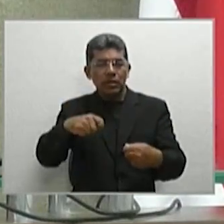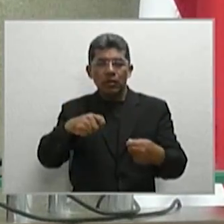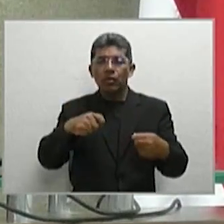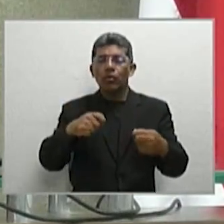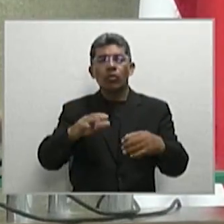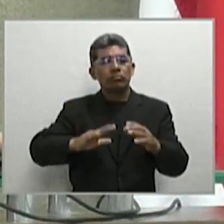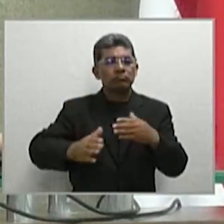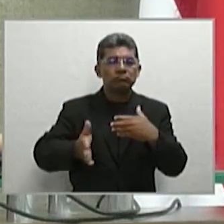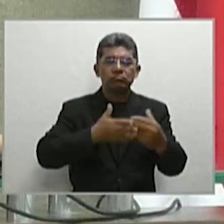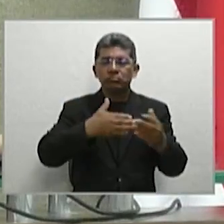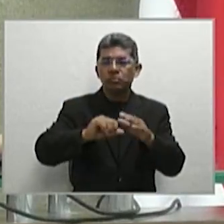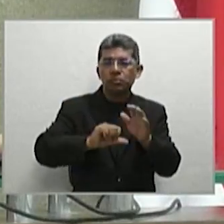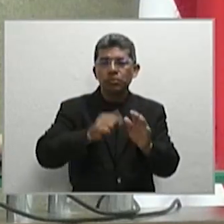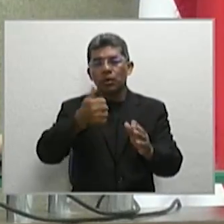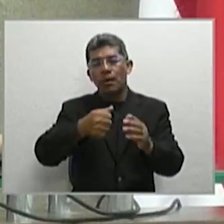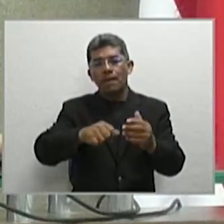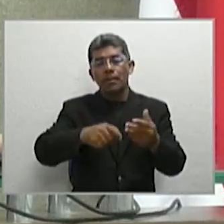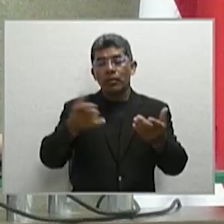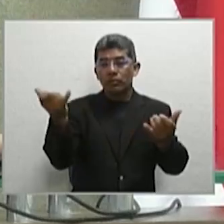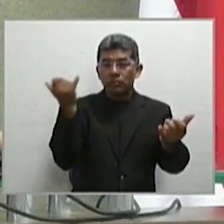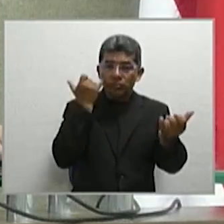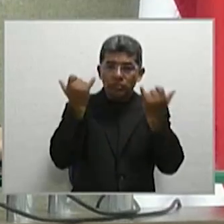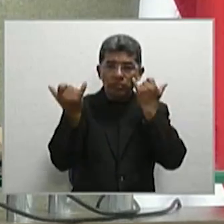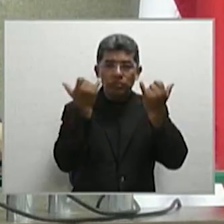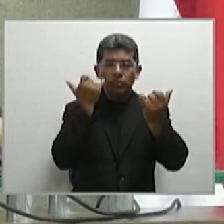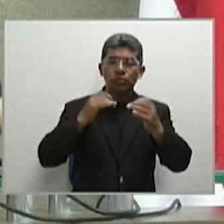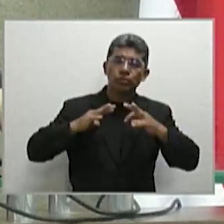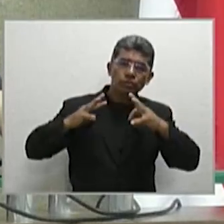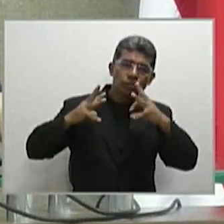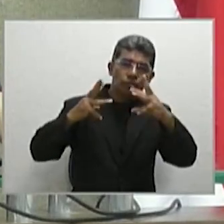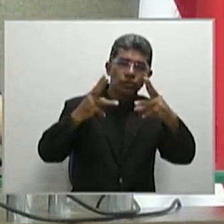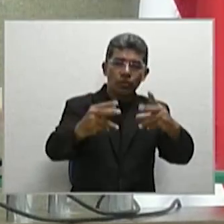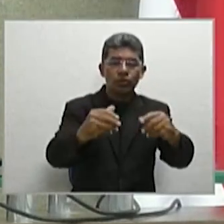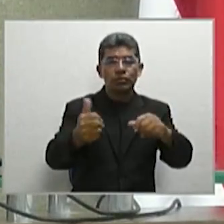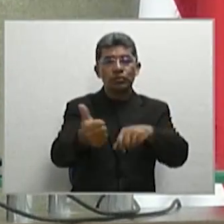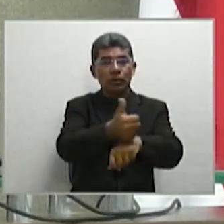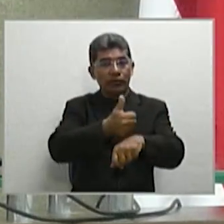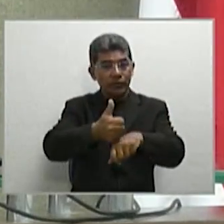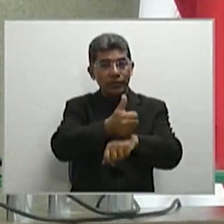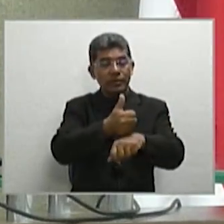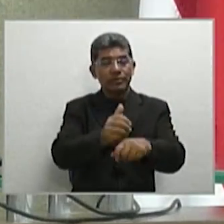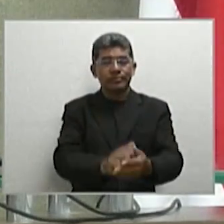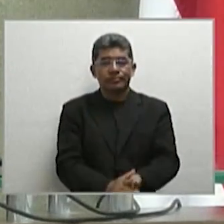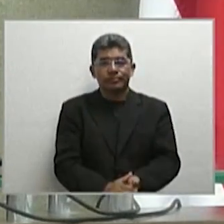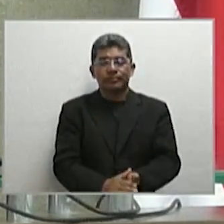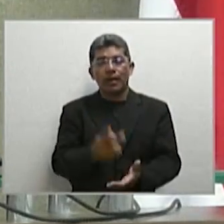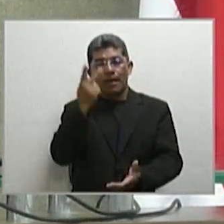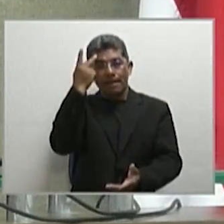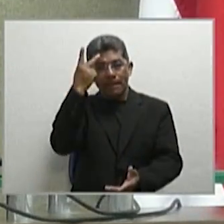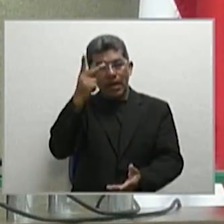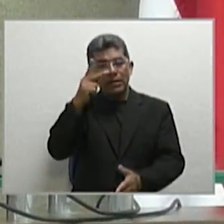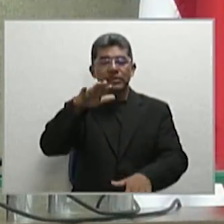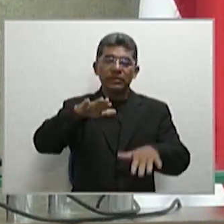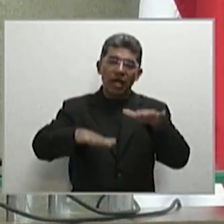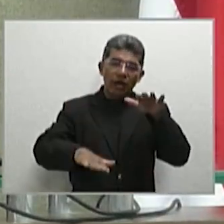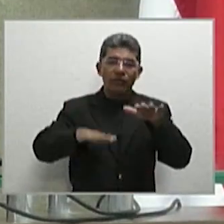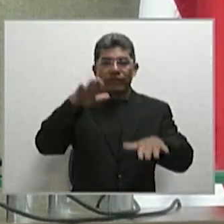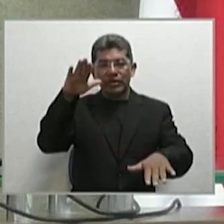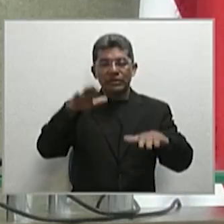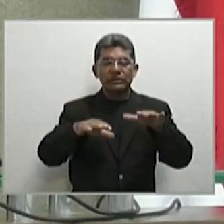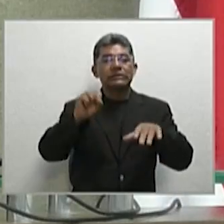que for preciso, vamos ouvir todos os cientistas para que, talvez,